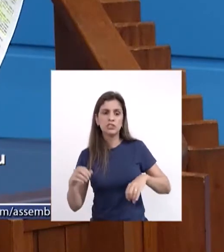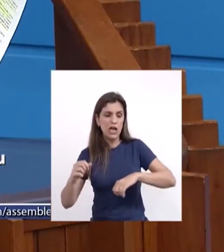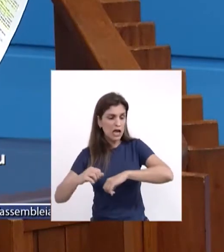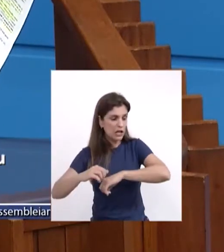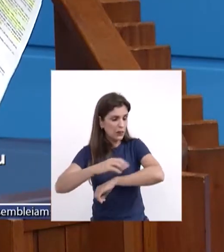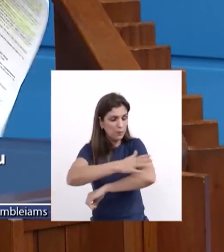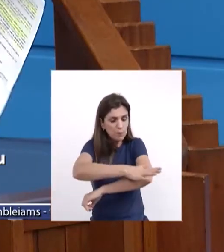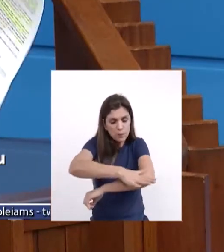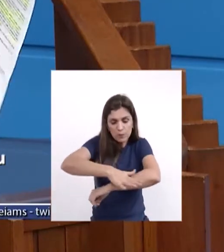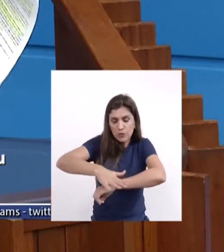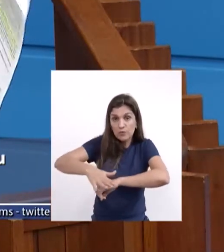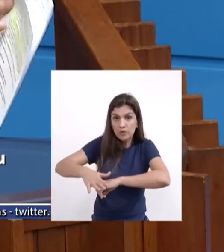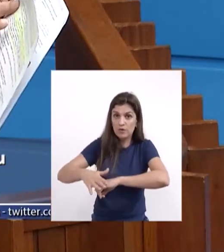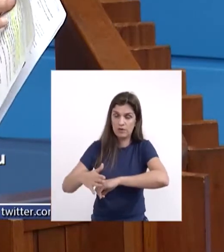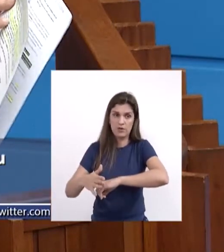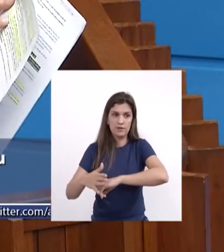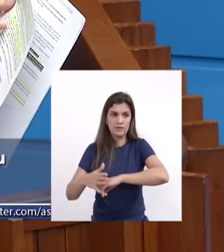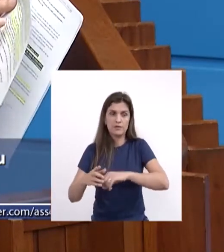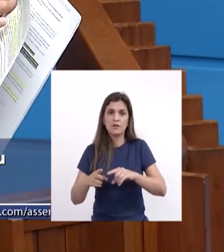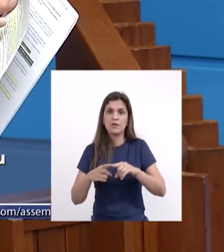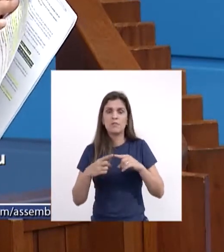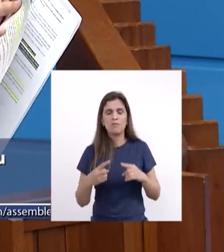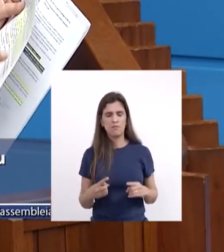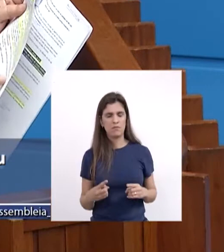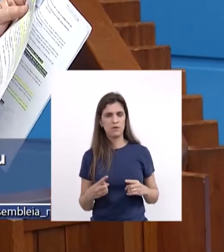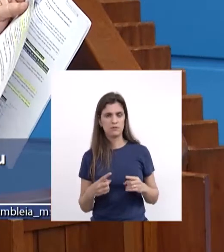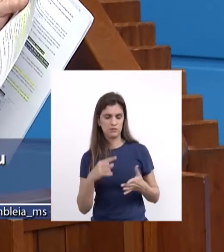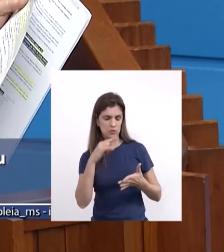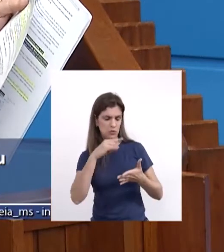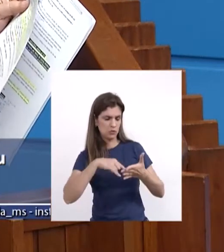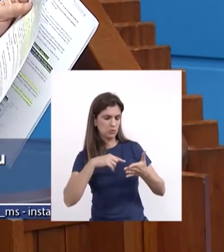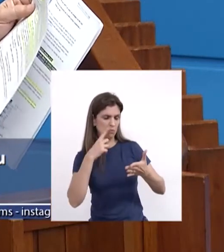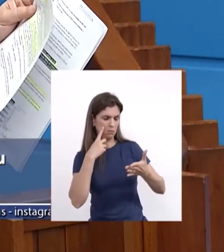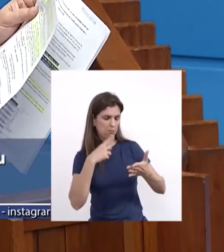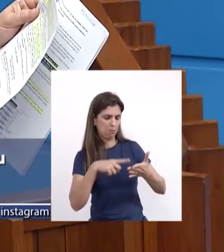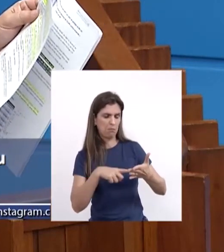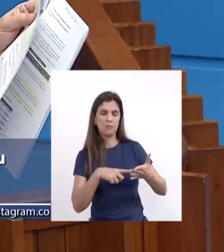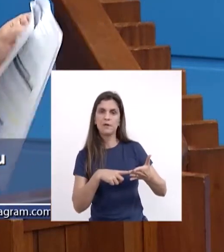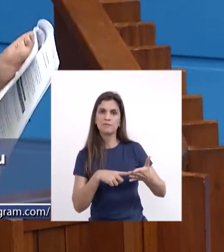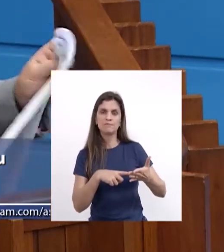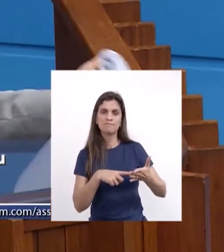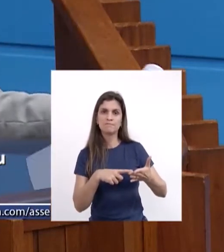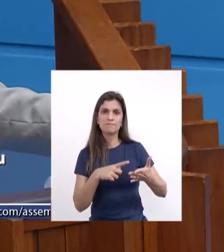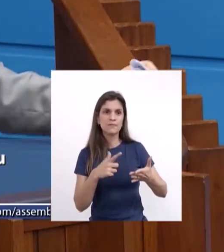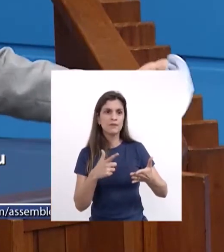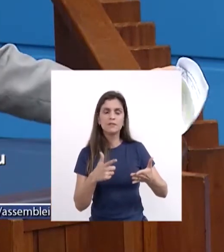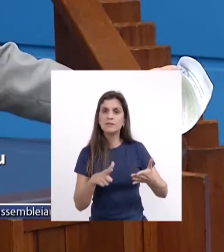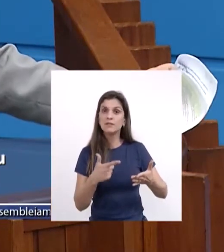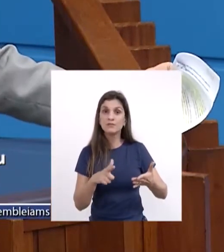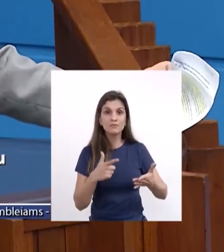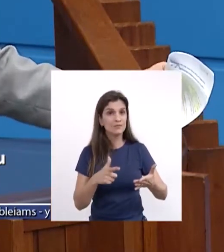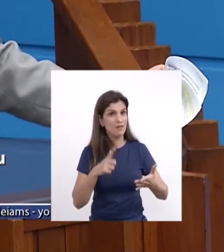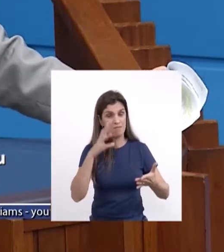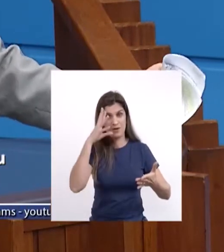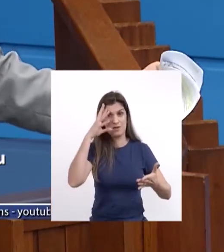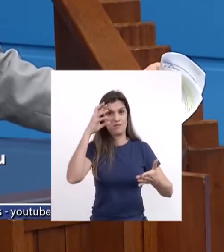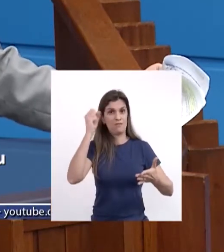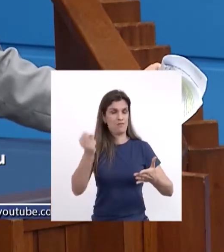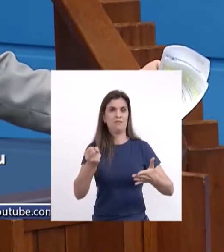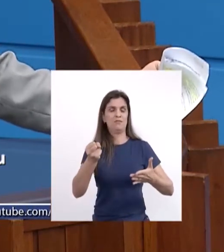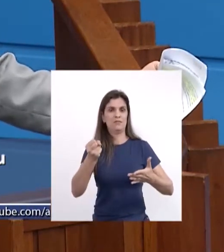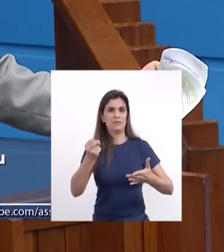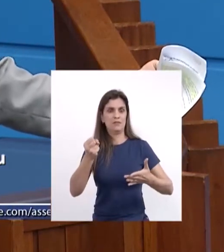acompanhe aqui, no raciocínio da desembargadora, ainda não houve decisão definitiva. Se